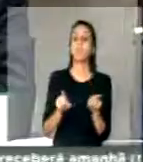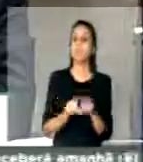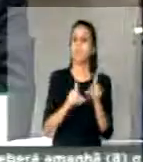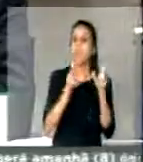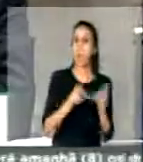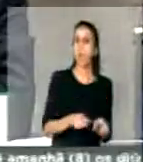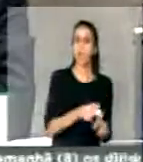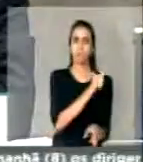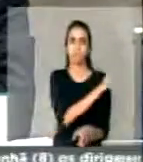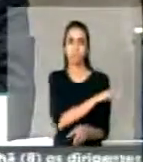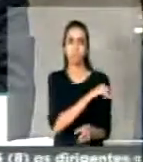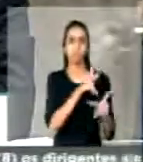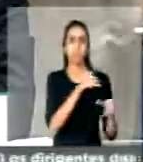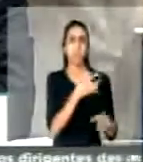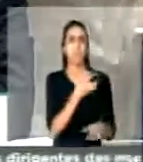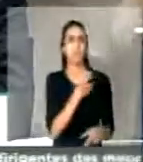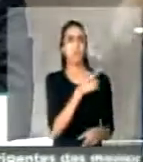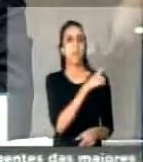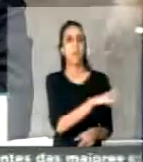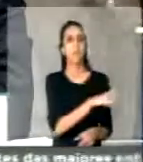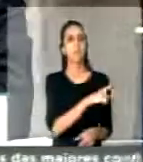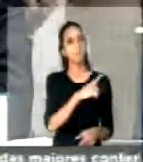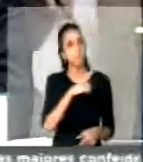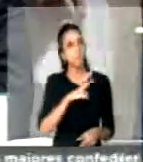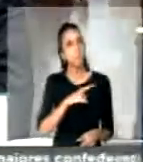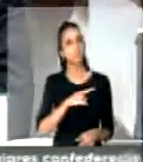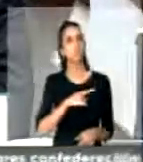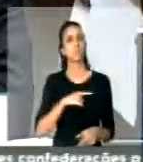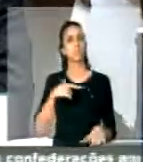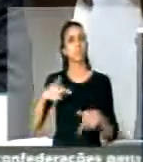da Bahia, que tinham atividade produtiva,